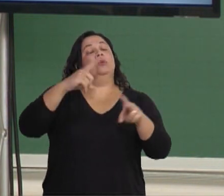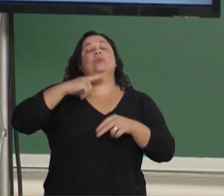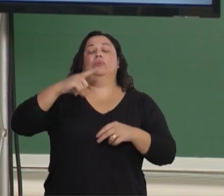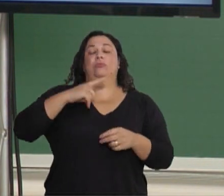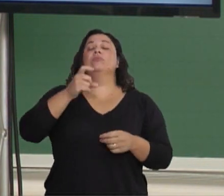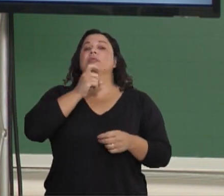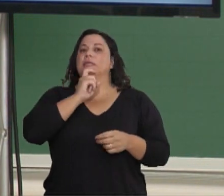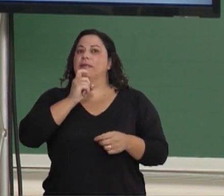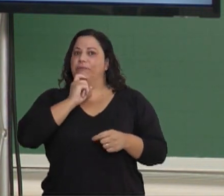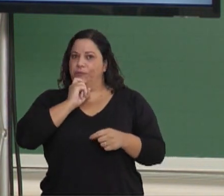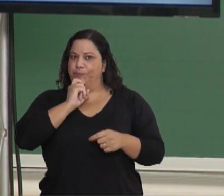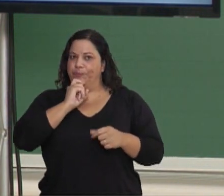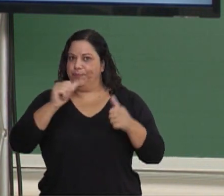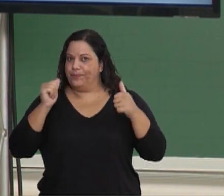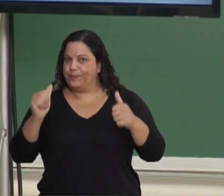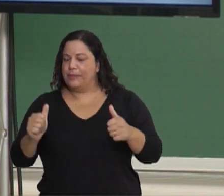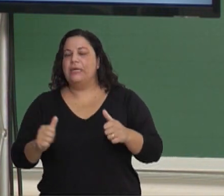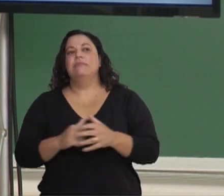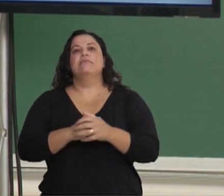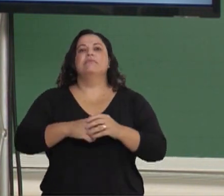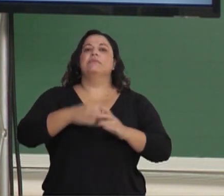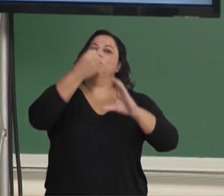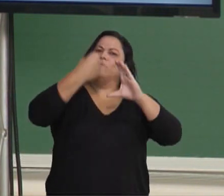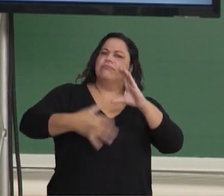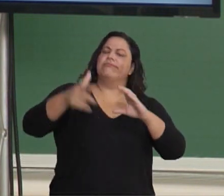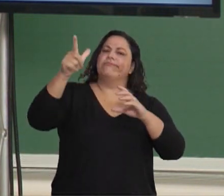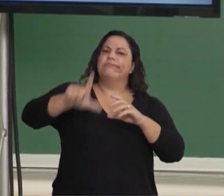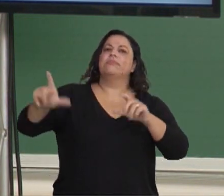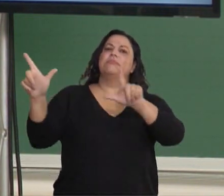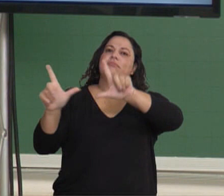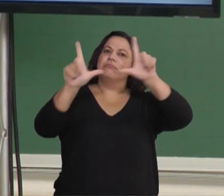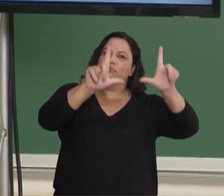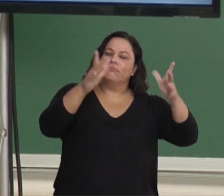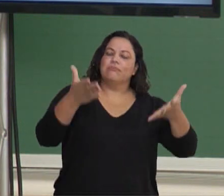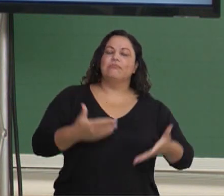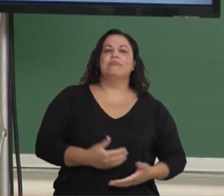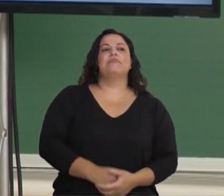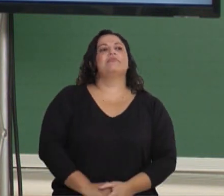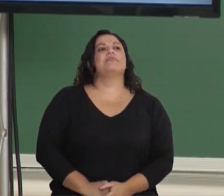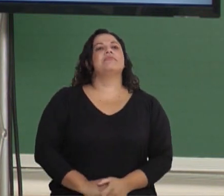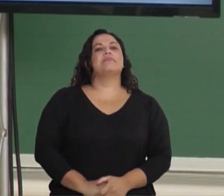isso é algumas caracterizações que temos. Avançando até a nossa próxima tela,